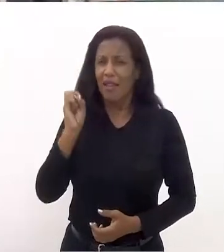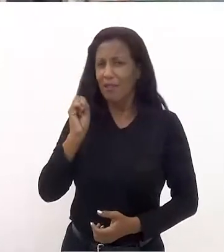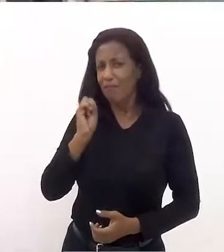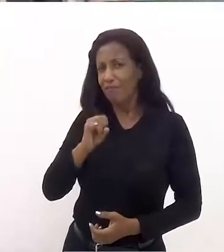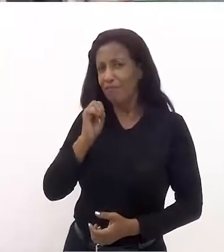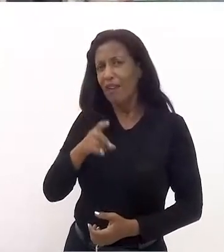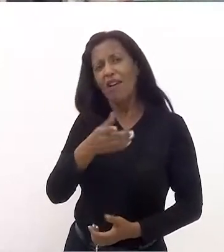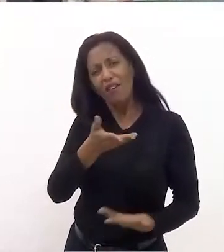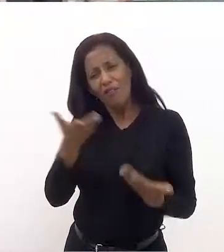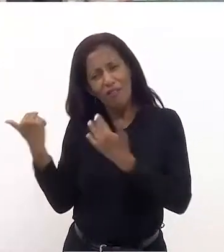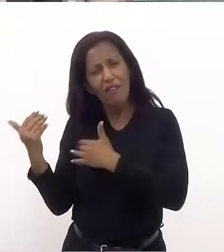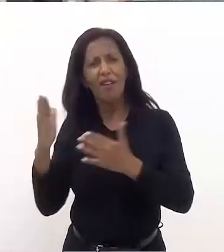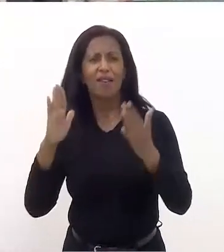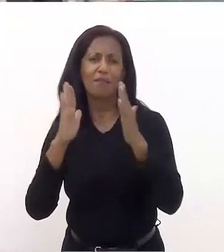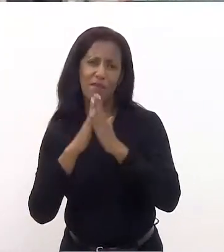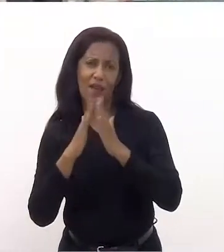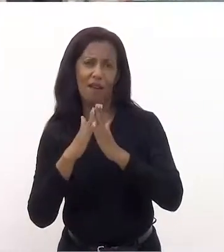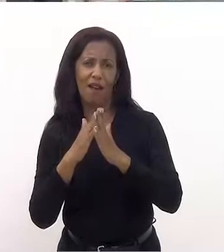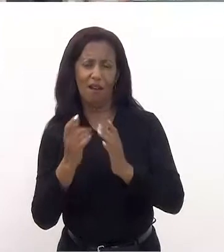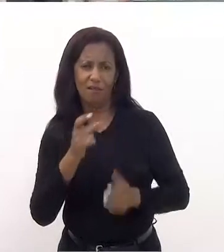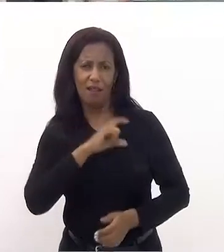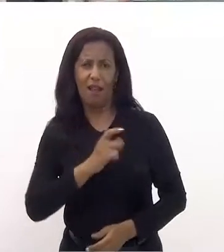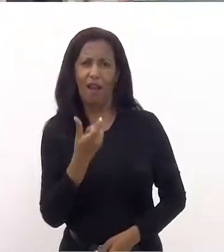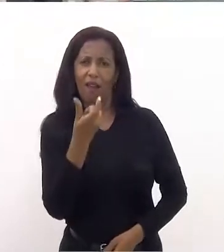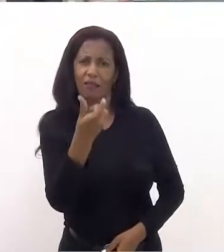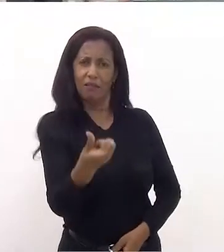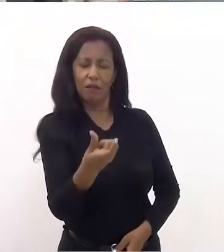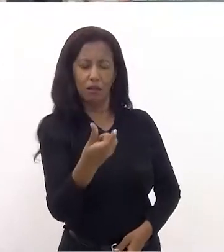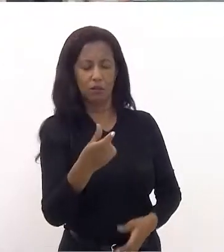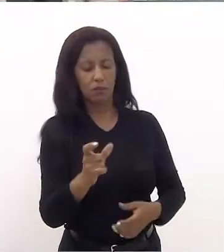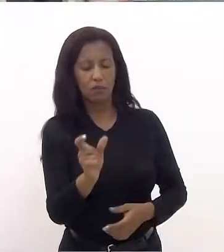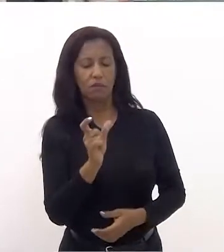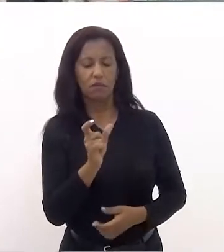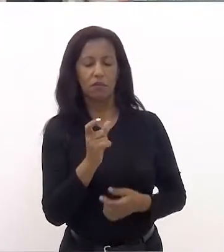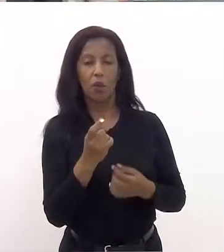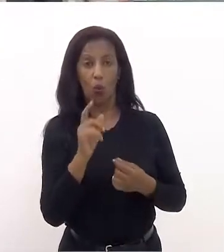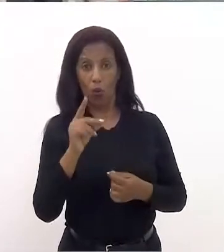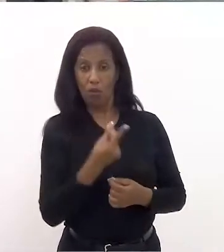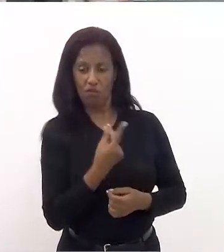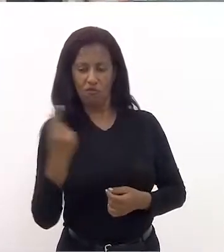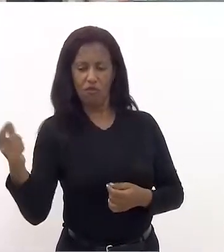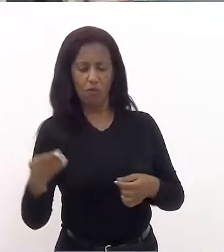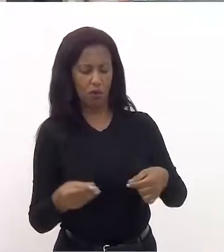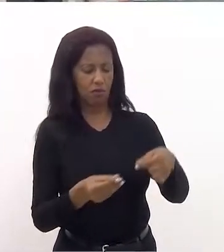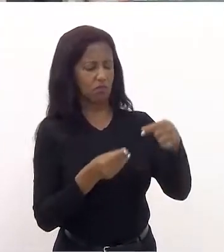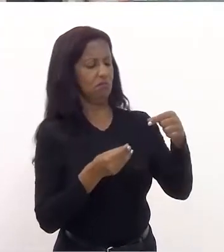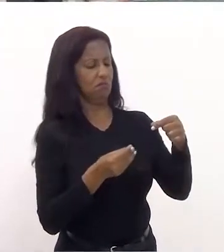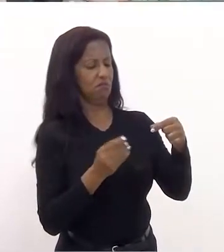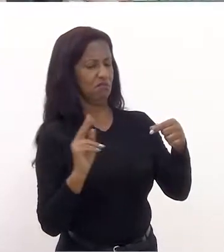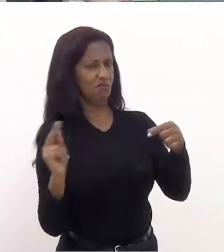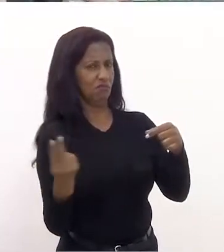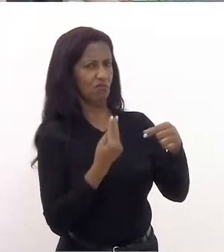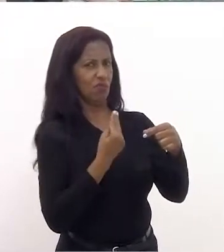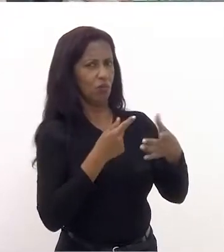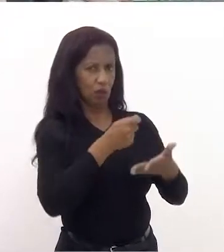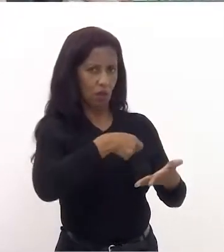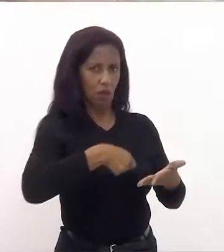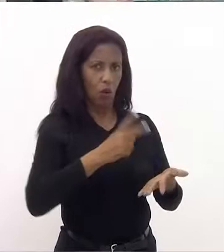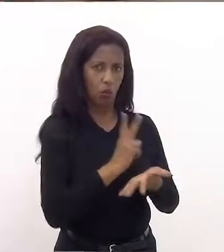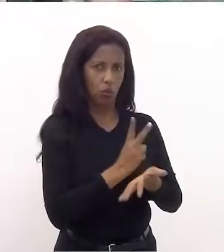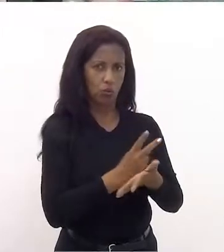você. Mas vai lá em casa um dia, aqui o cartão. A hora que ela virou, eu virei para voltar